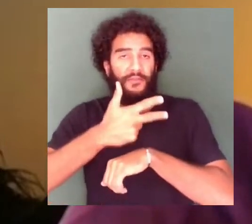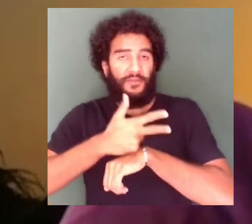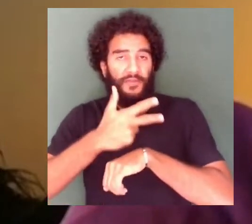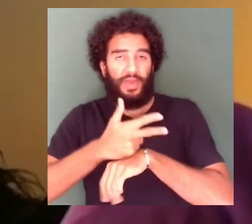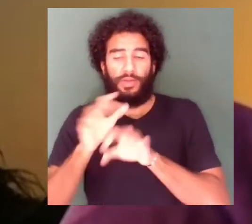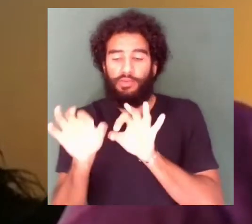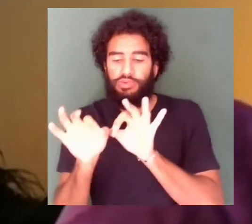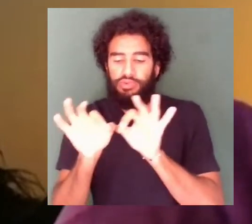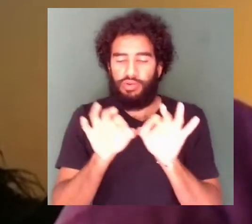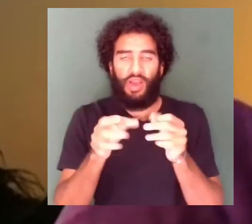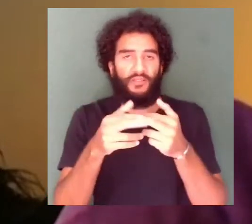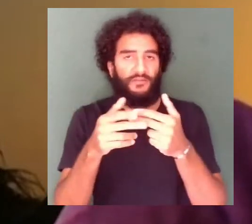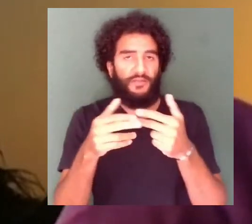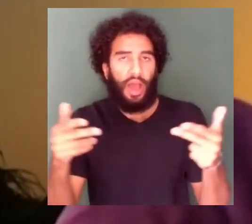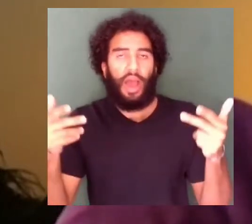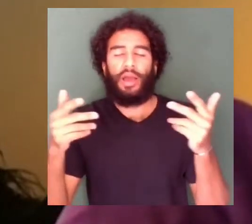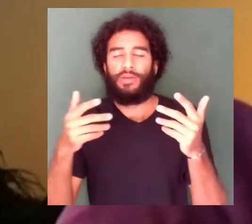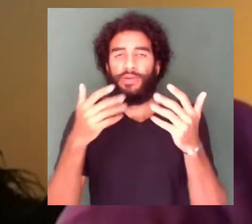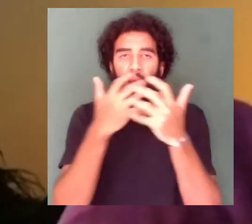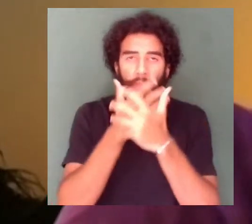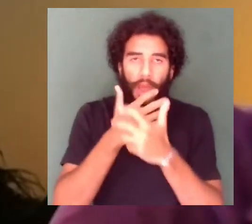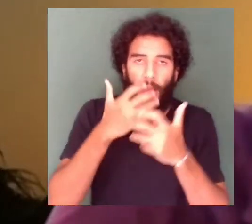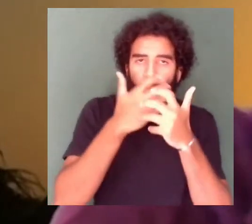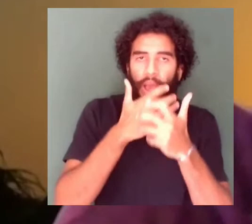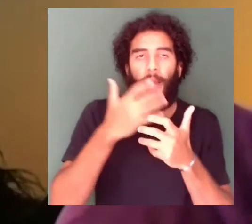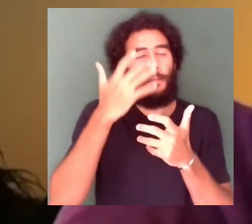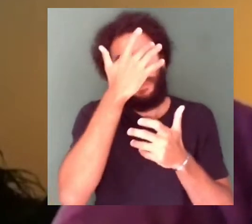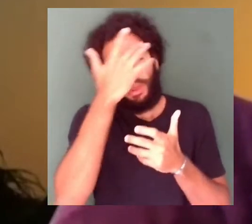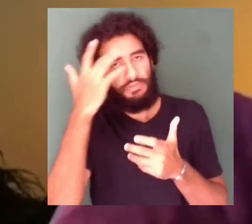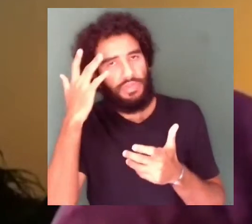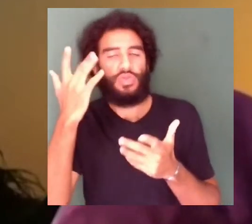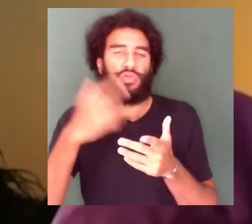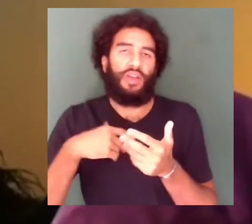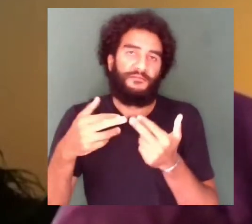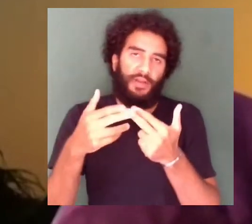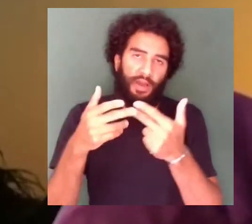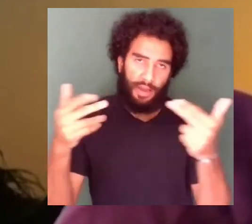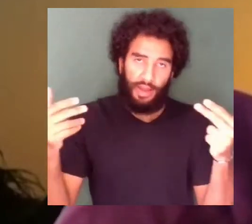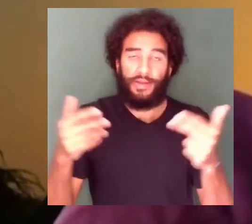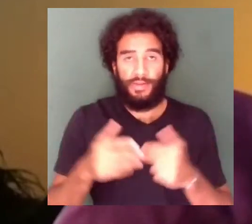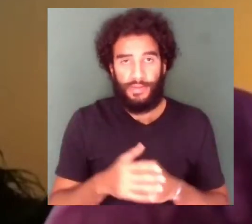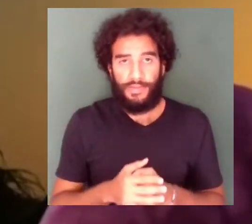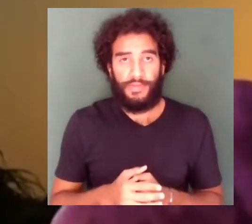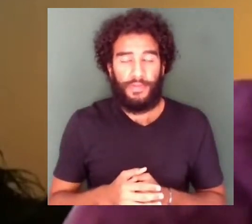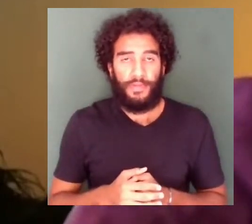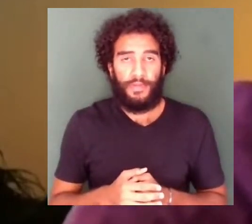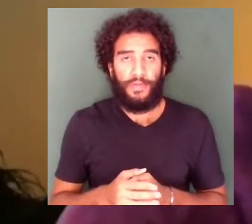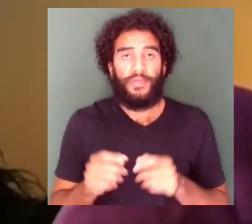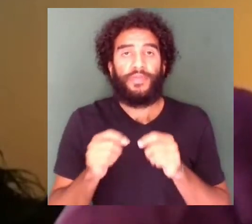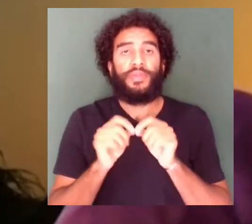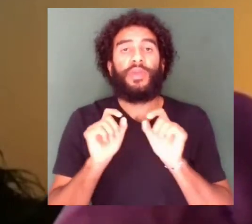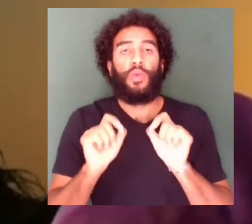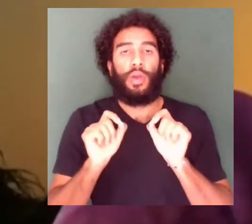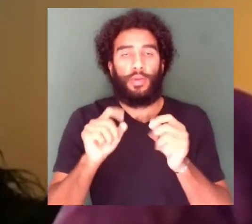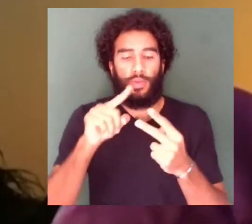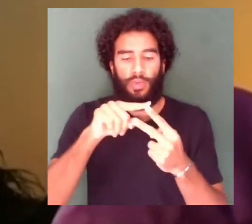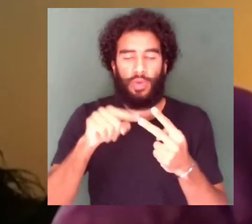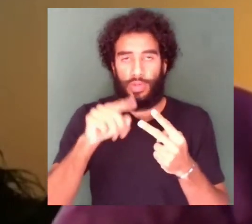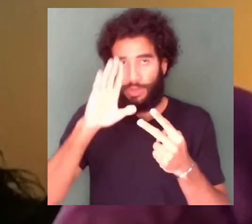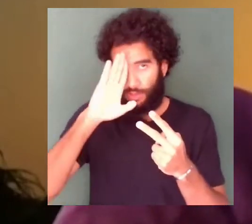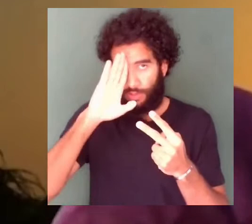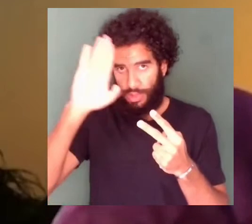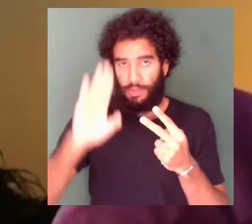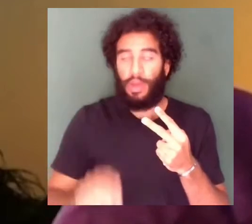áudios, cards, personagens animados e humanos, tem 2 protagonistas, digamos.